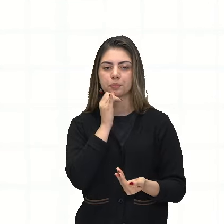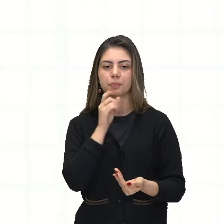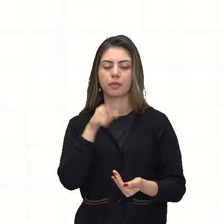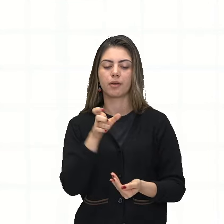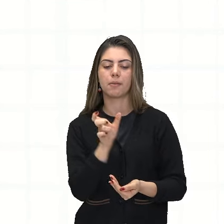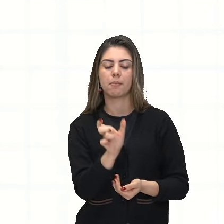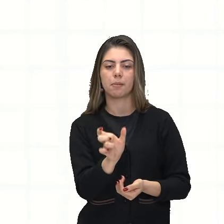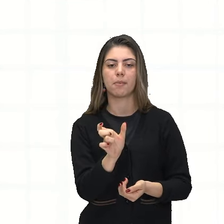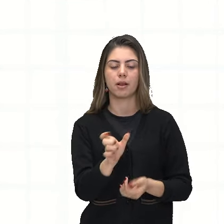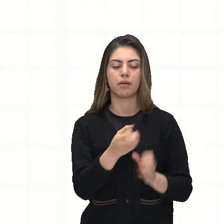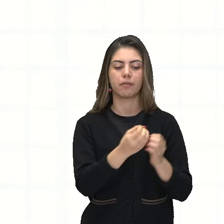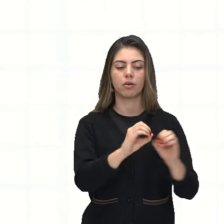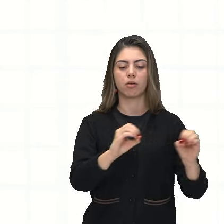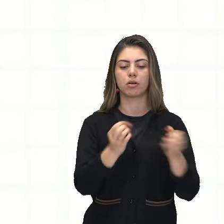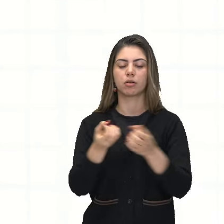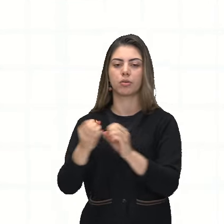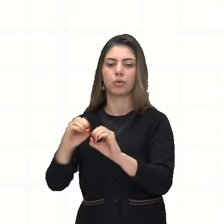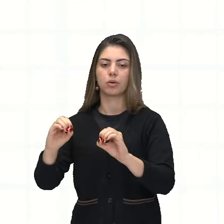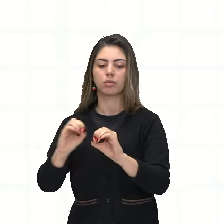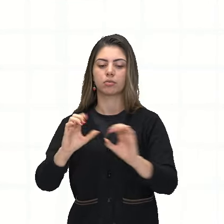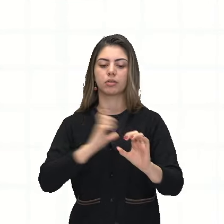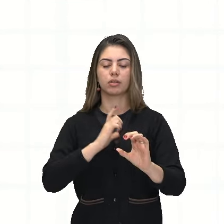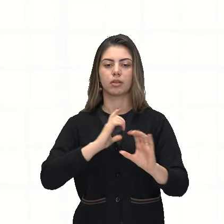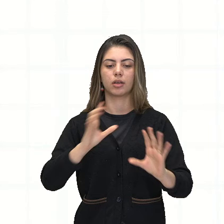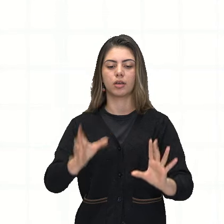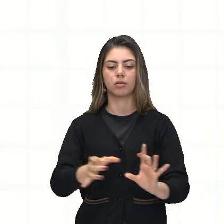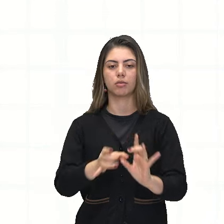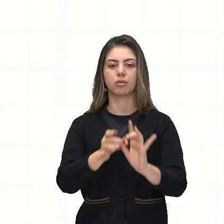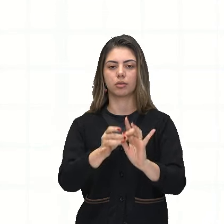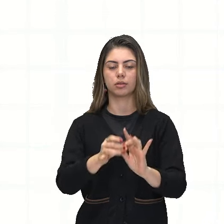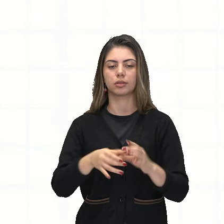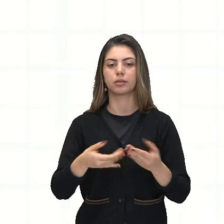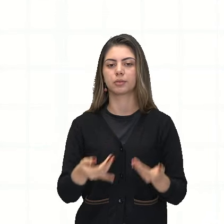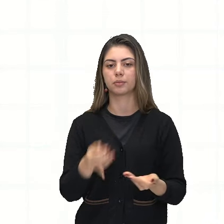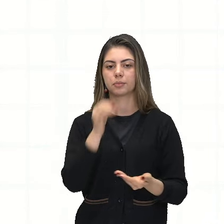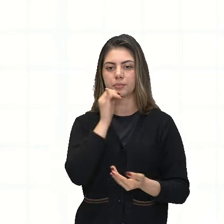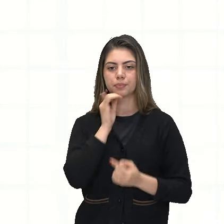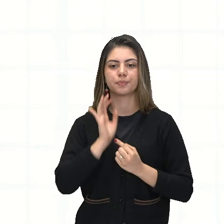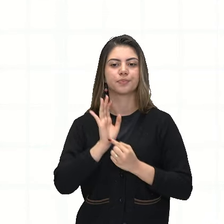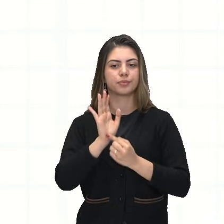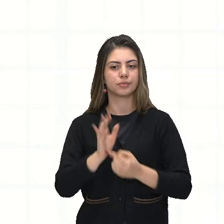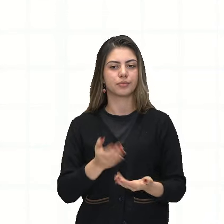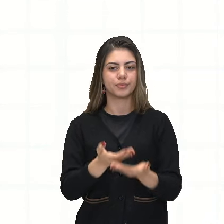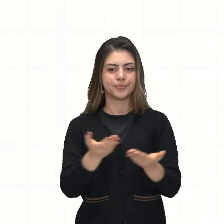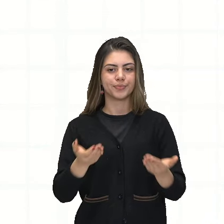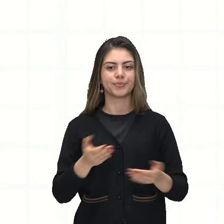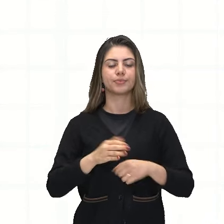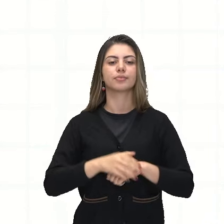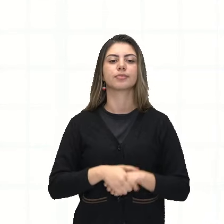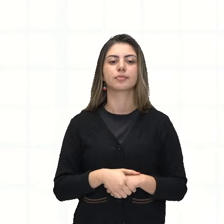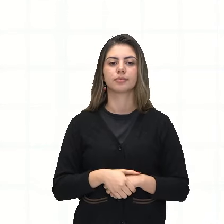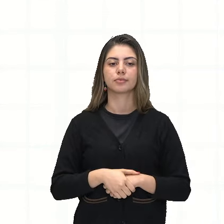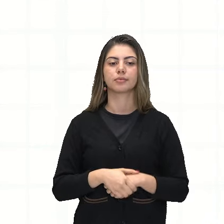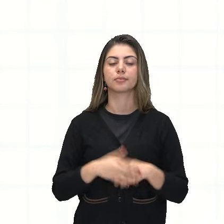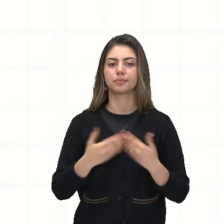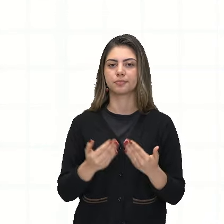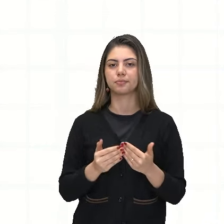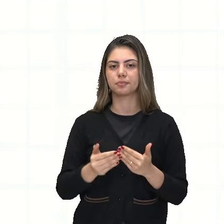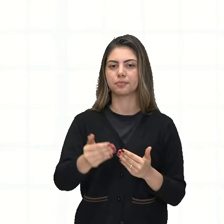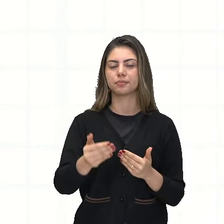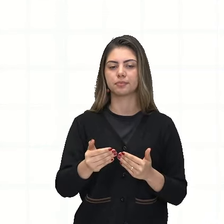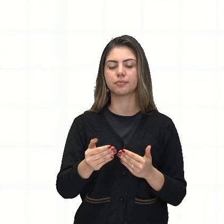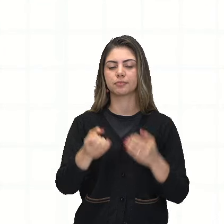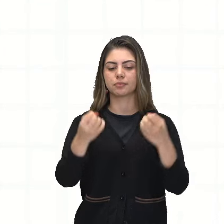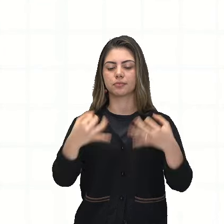vai conectar. Vamos lá, vamos ver aqui um exemplo e aí a gente desenvolve melhor